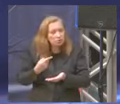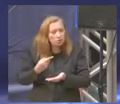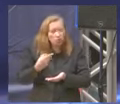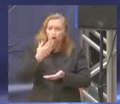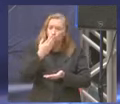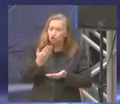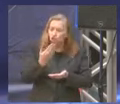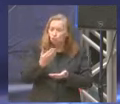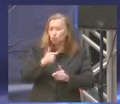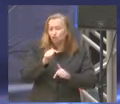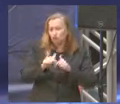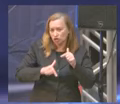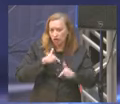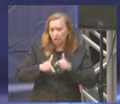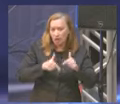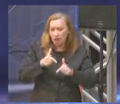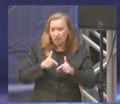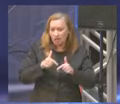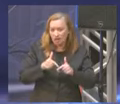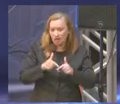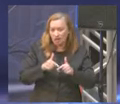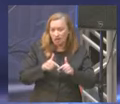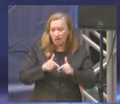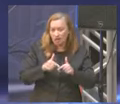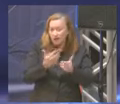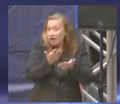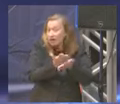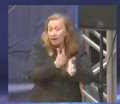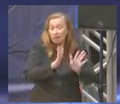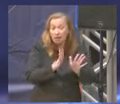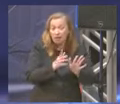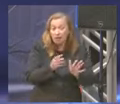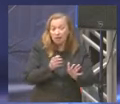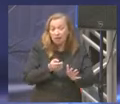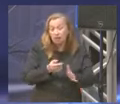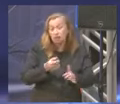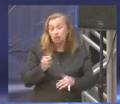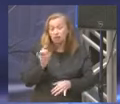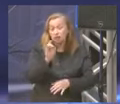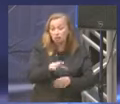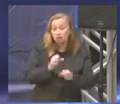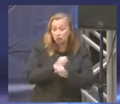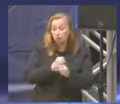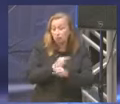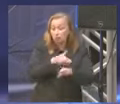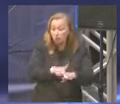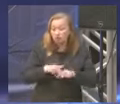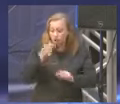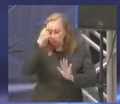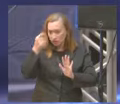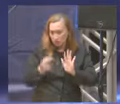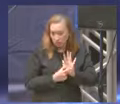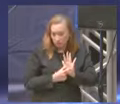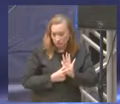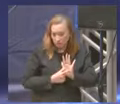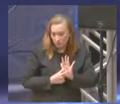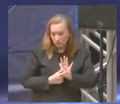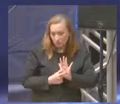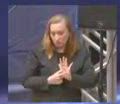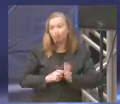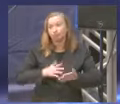tipos de emprego vão deixar de existir nos próximos anos por causa da inteligência artificial, da digitalização.